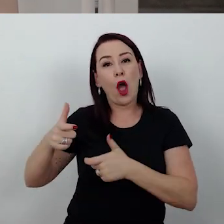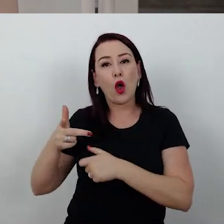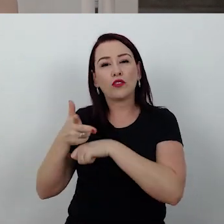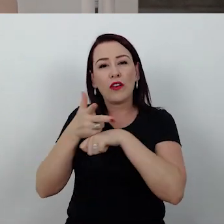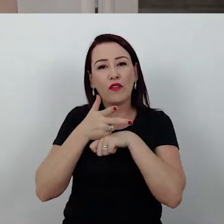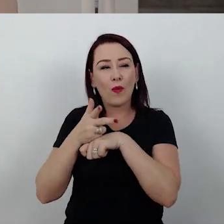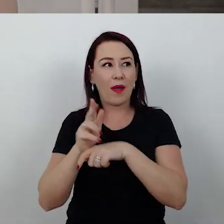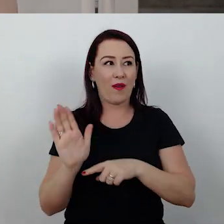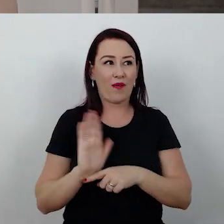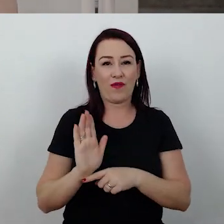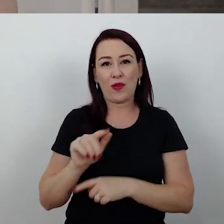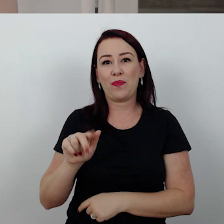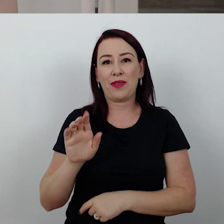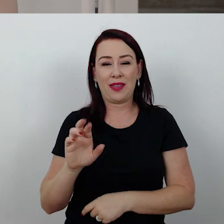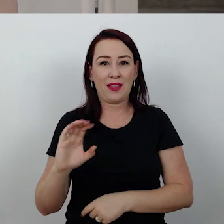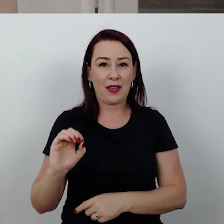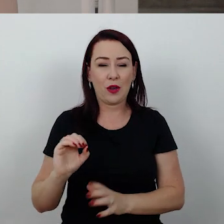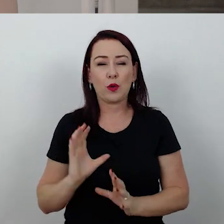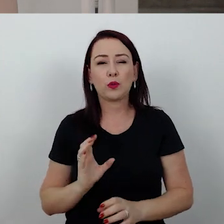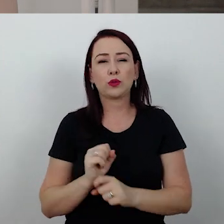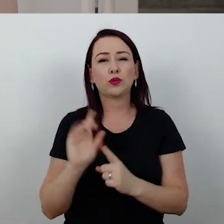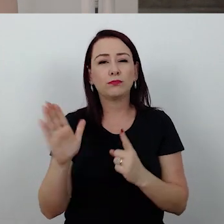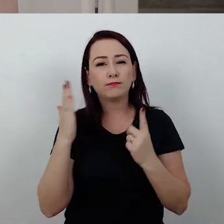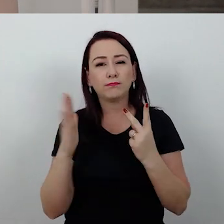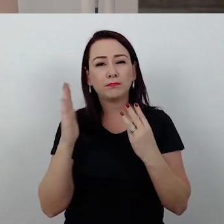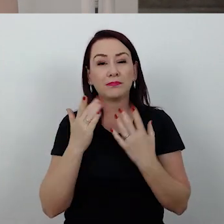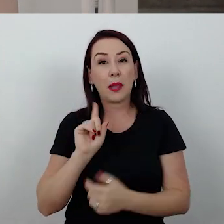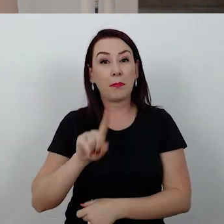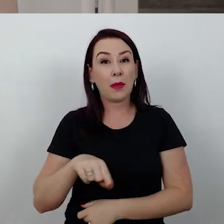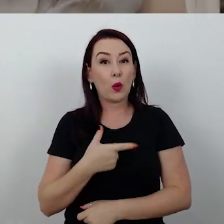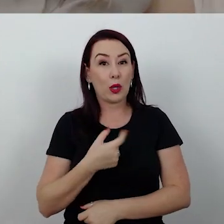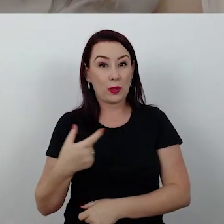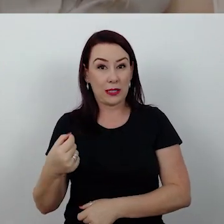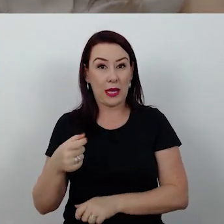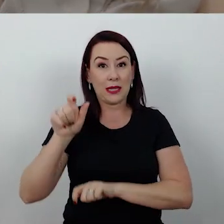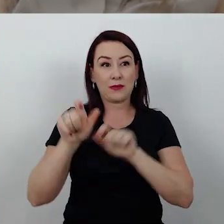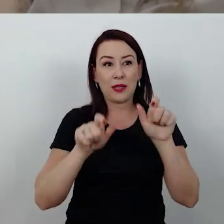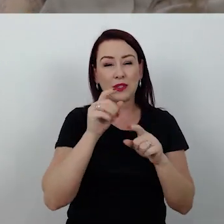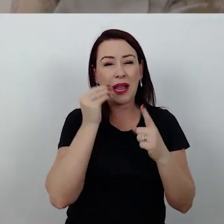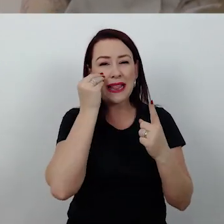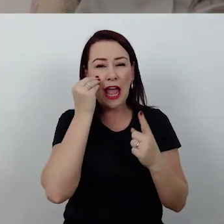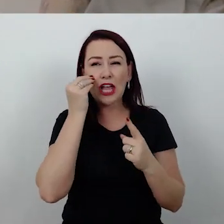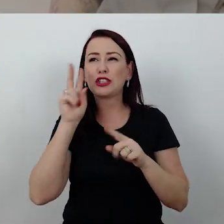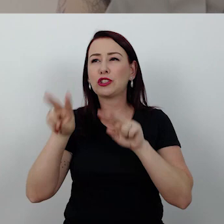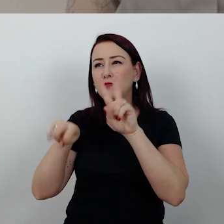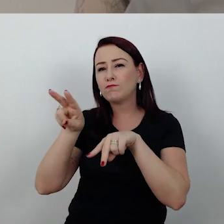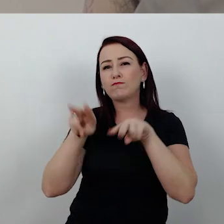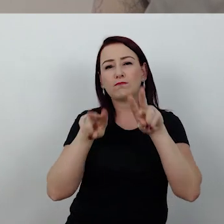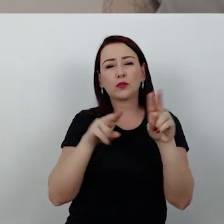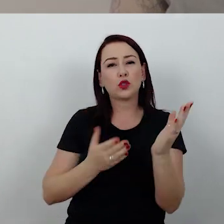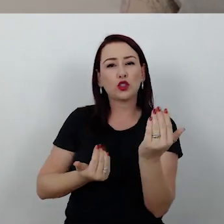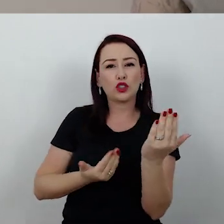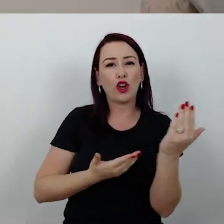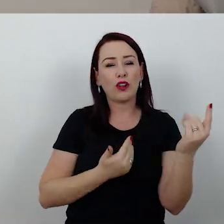Querô. E foram 1.200 testes ali, naquelas regiões. Desses 1.200 jovens, nós